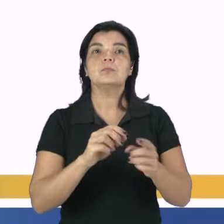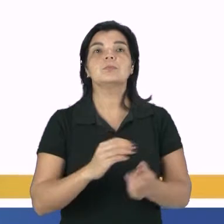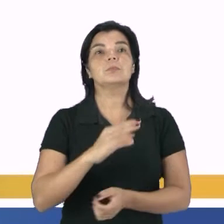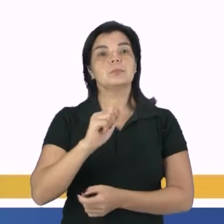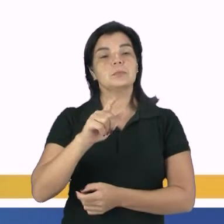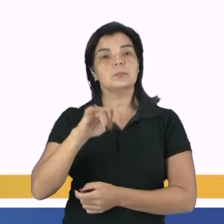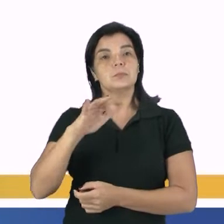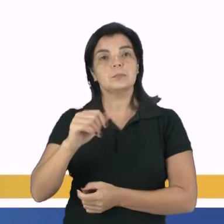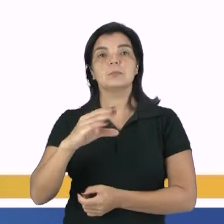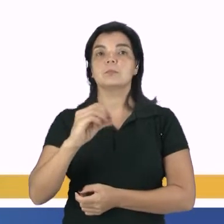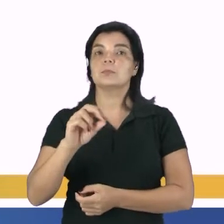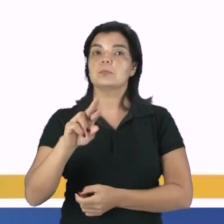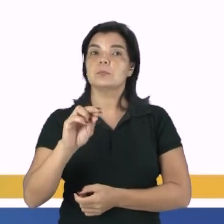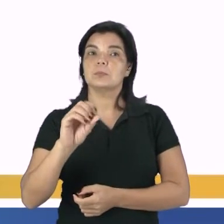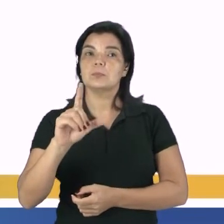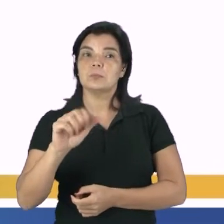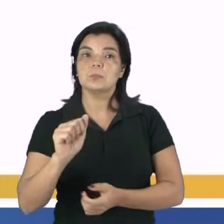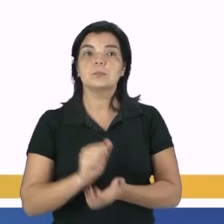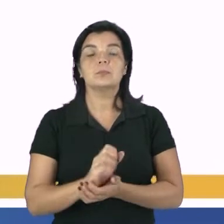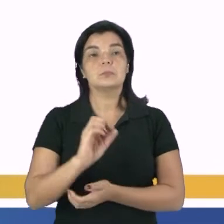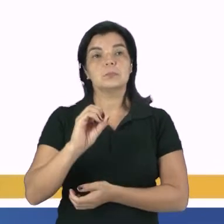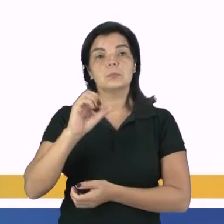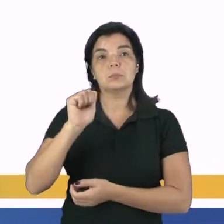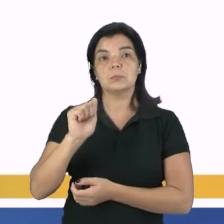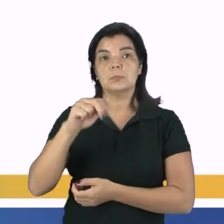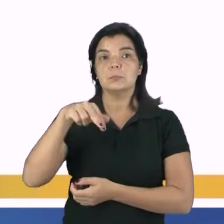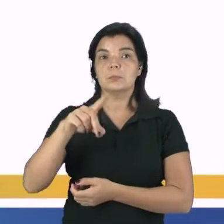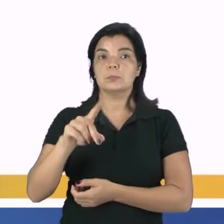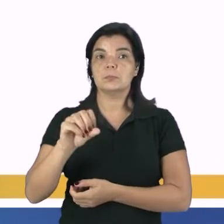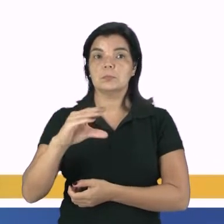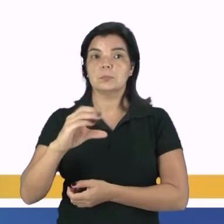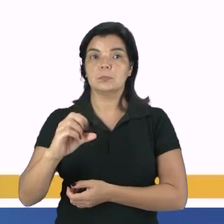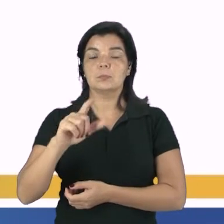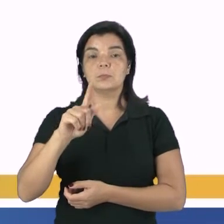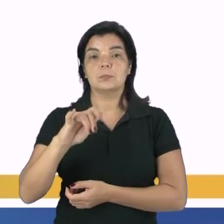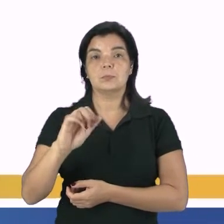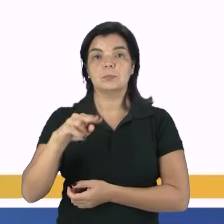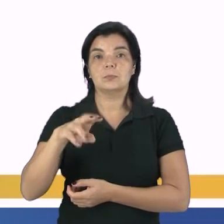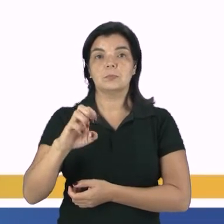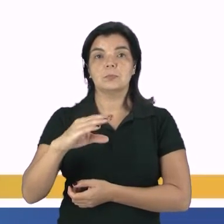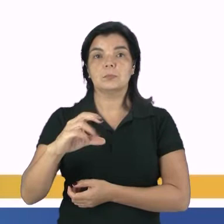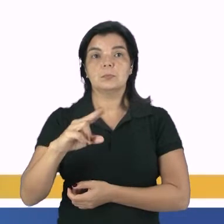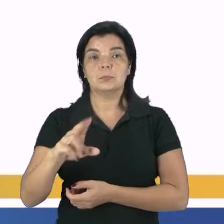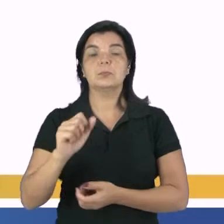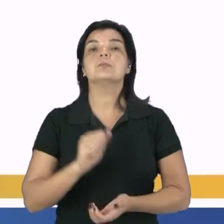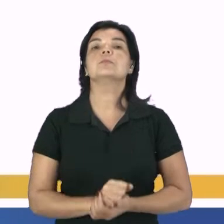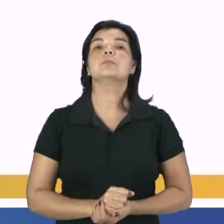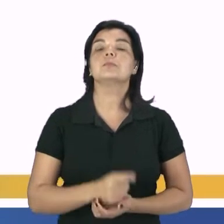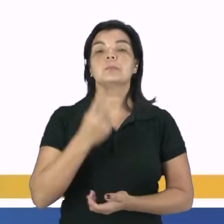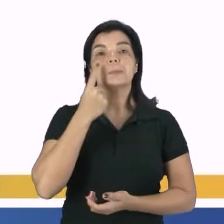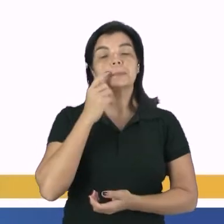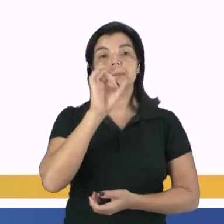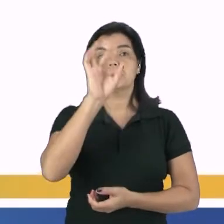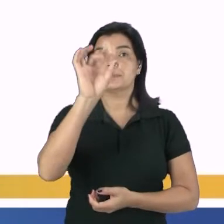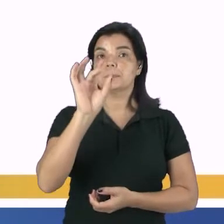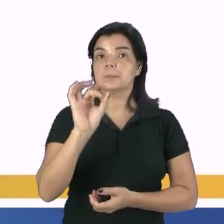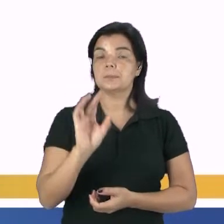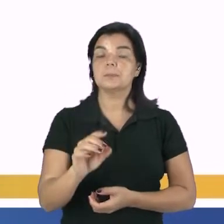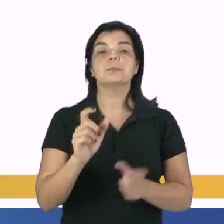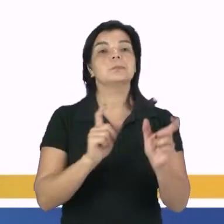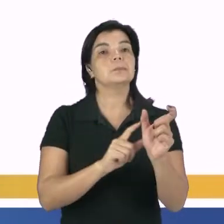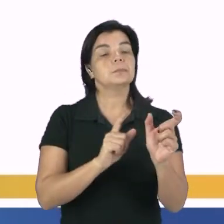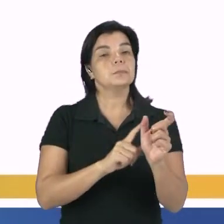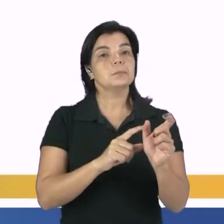cálice, corola, androceu e gineceu, como vocês podem ver o apontamento aí de cada palavrinha para a